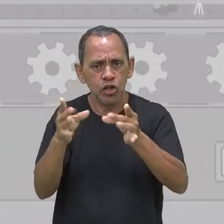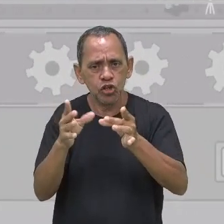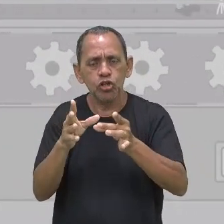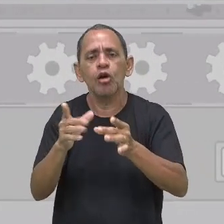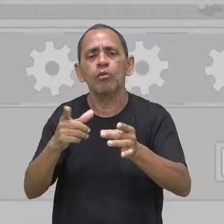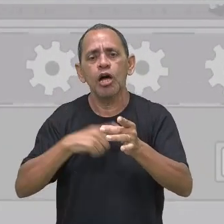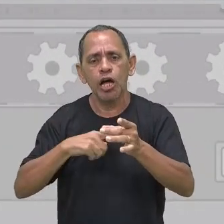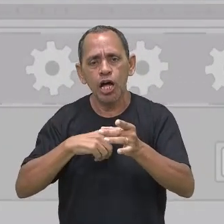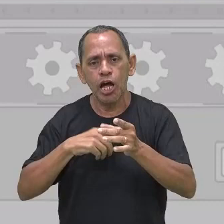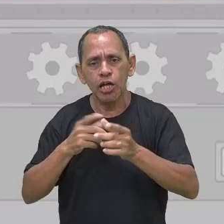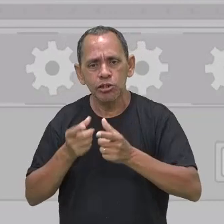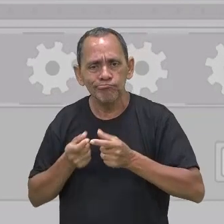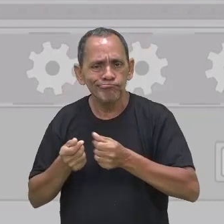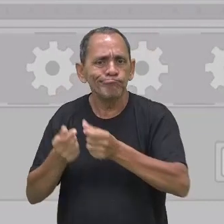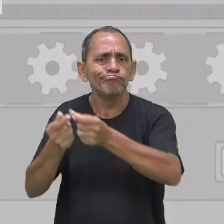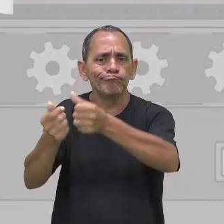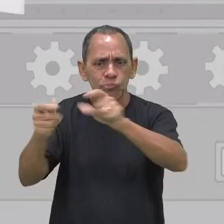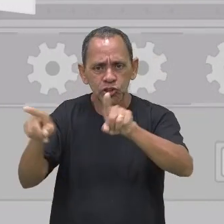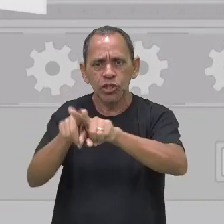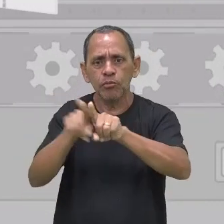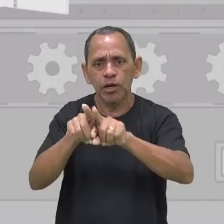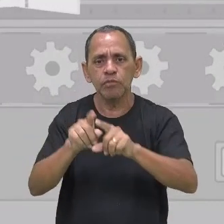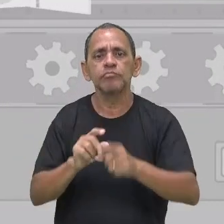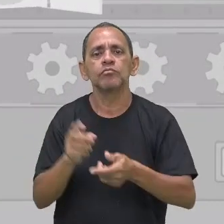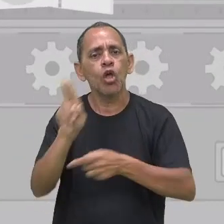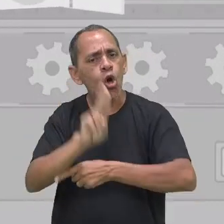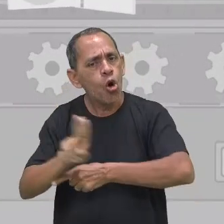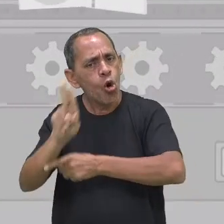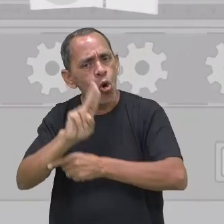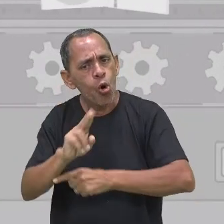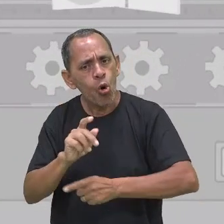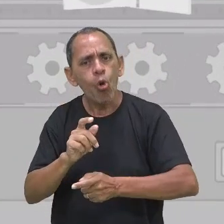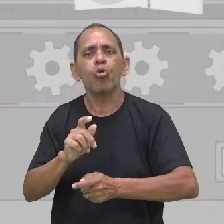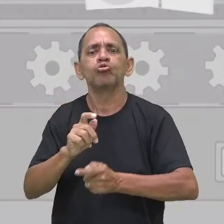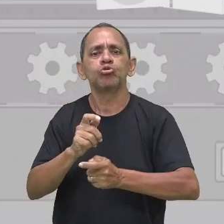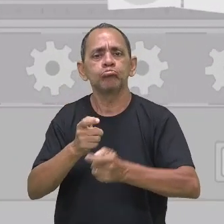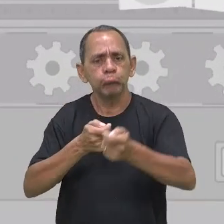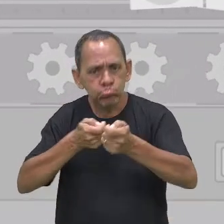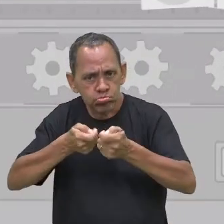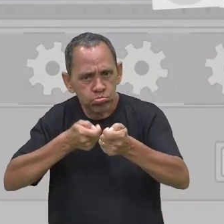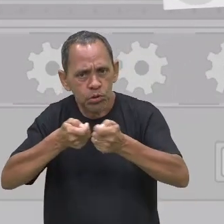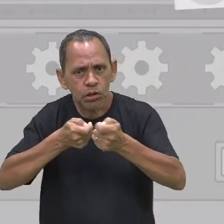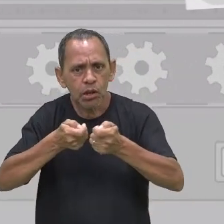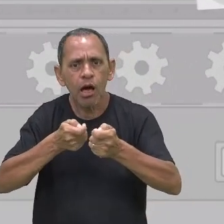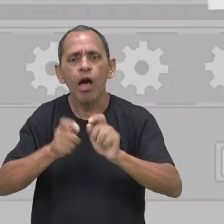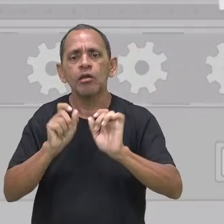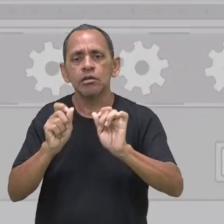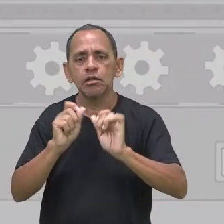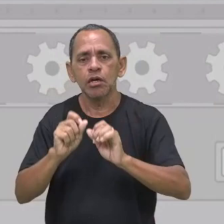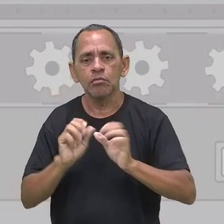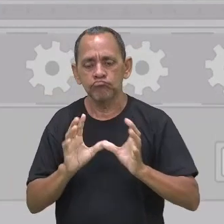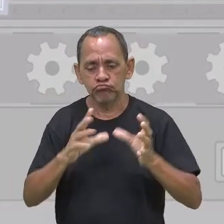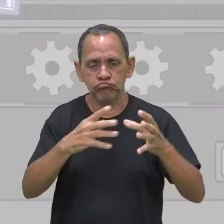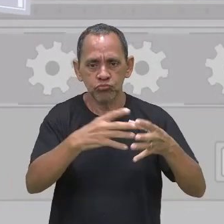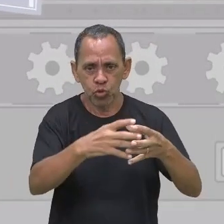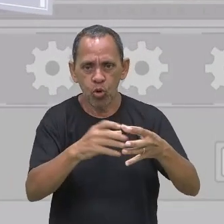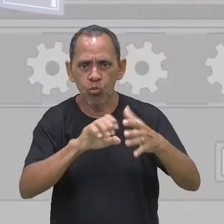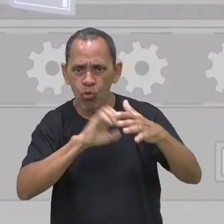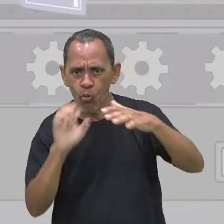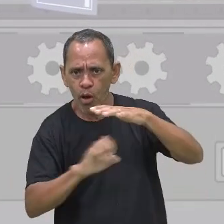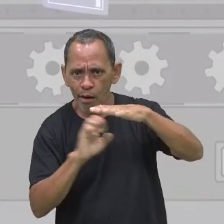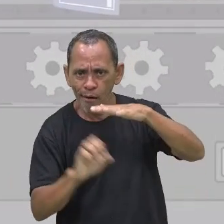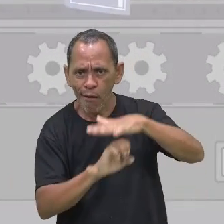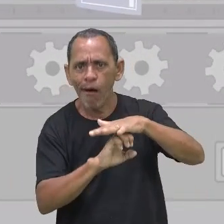lucro. Então, mecanismo que é administrado por grupos de empresários que se dividem